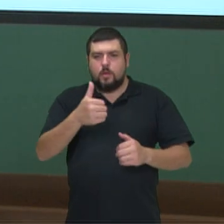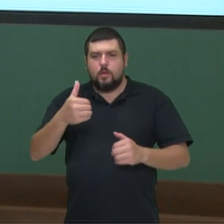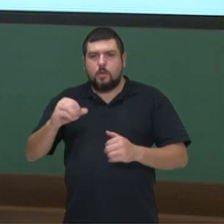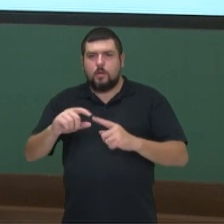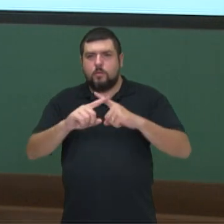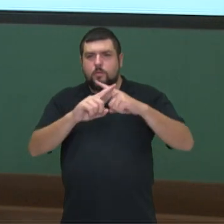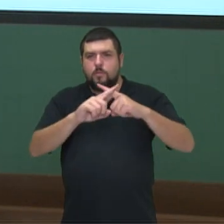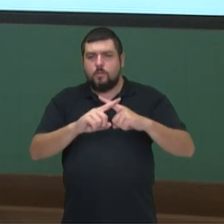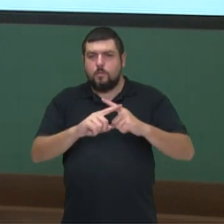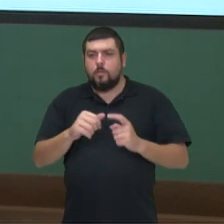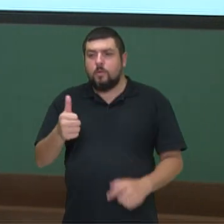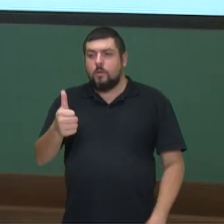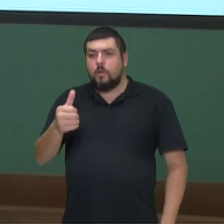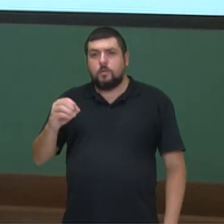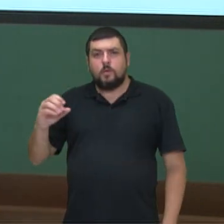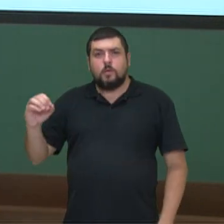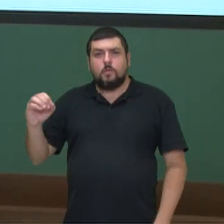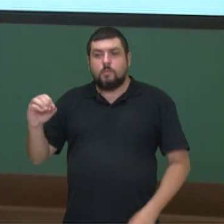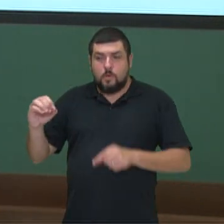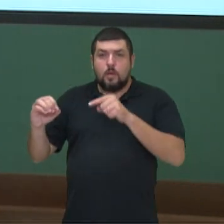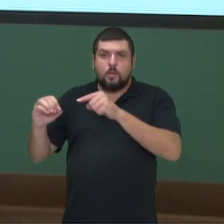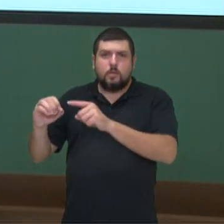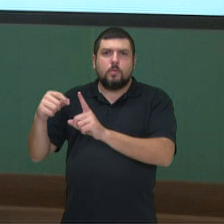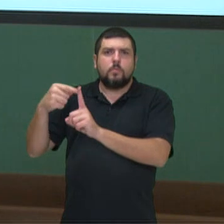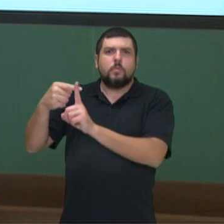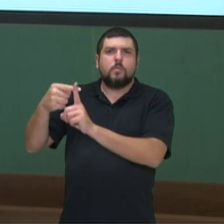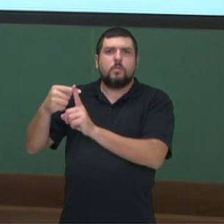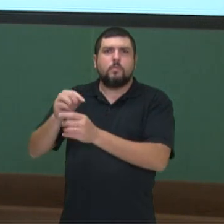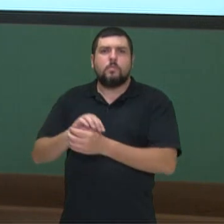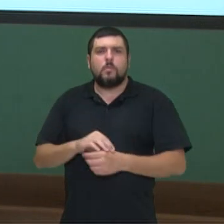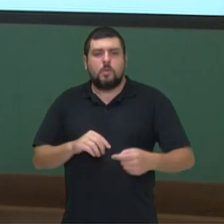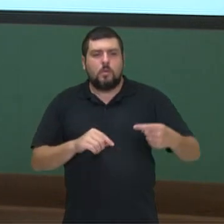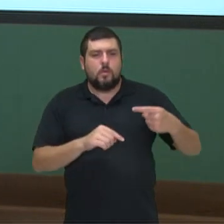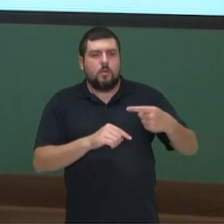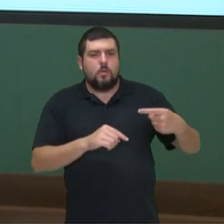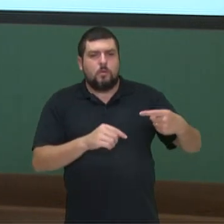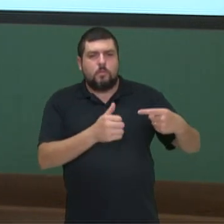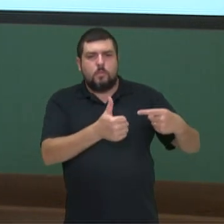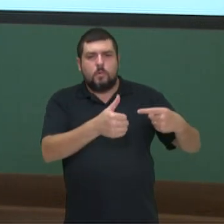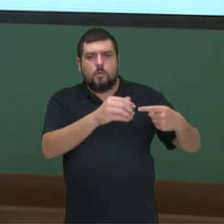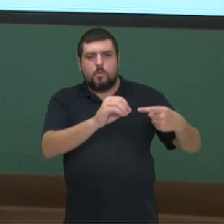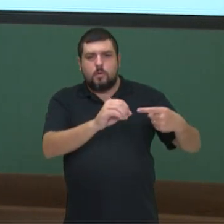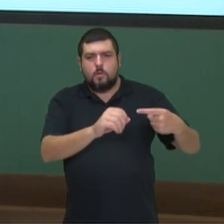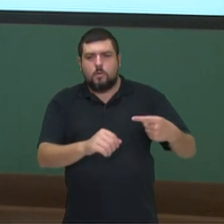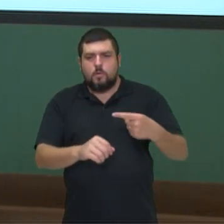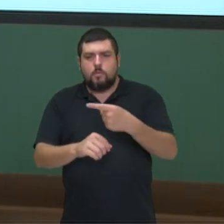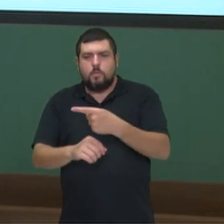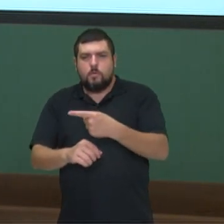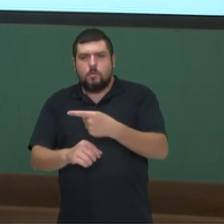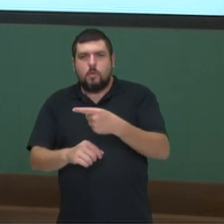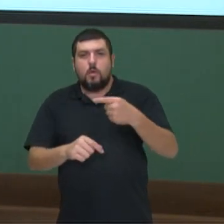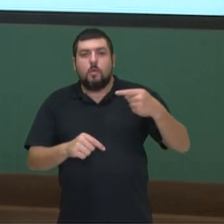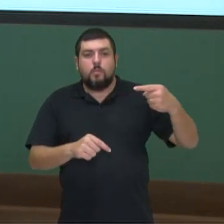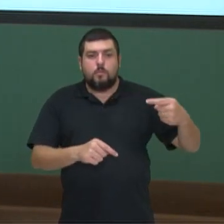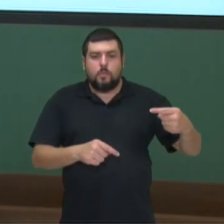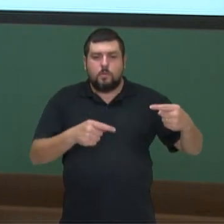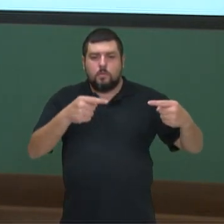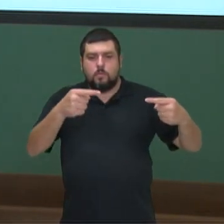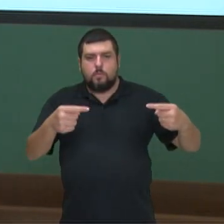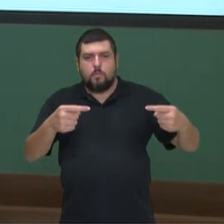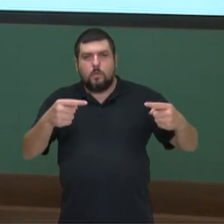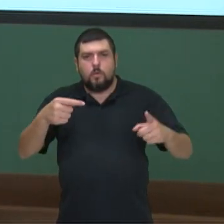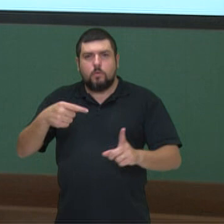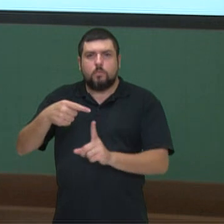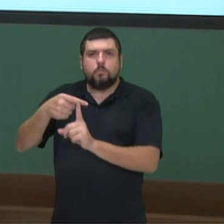menos 10 e também elevar ao quadrado, quando eu for fazer a continha aqui, ó, menos com menos, ele também